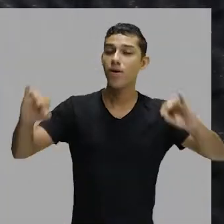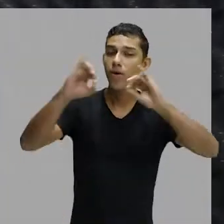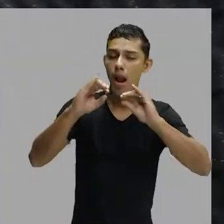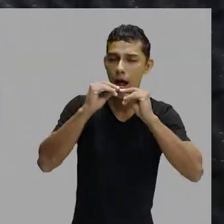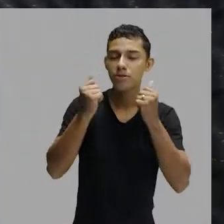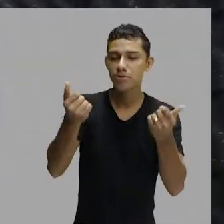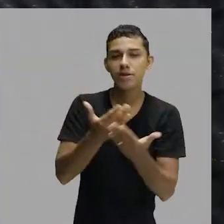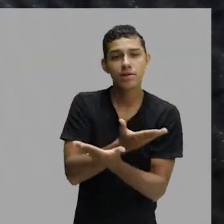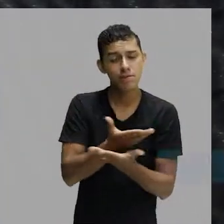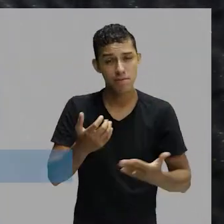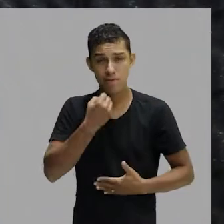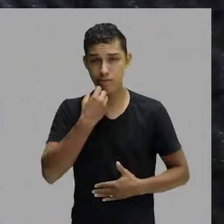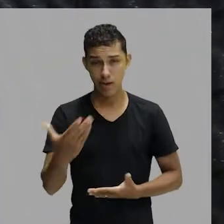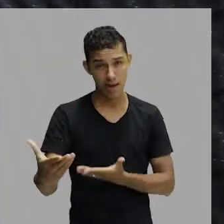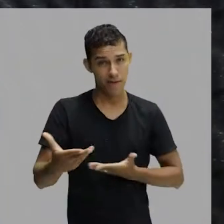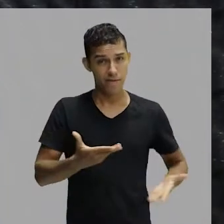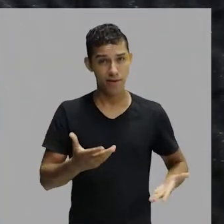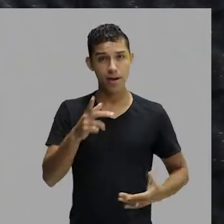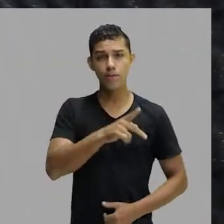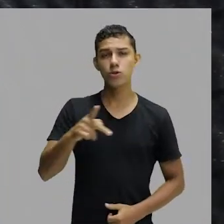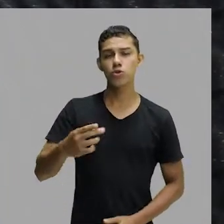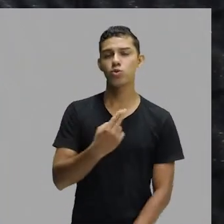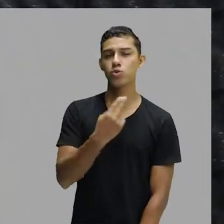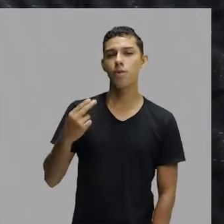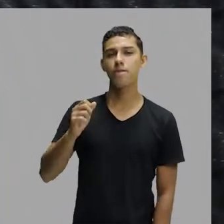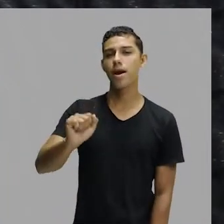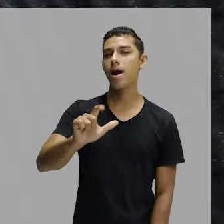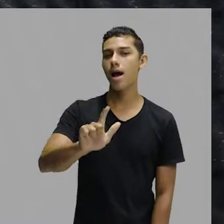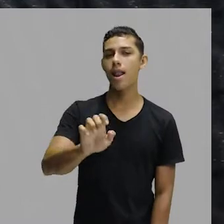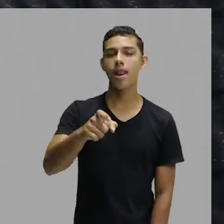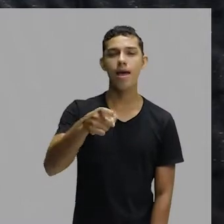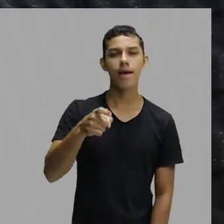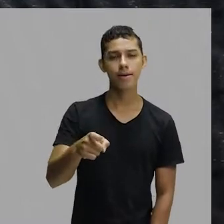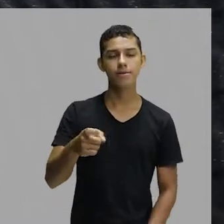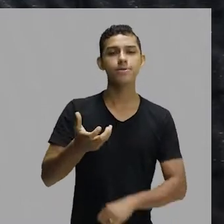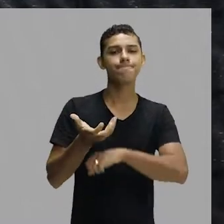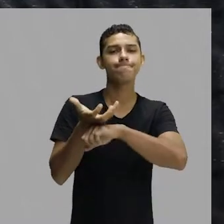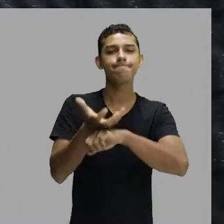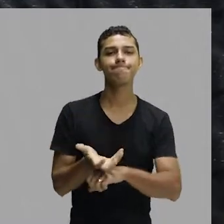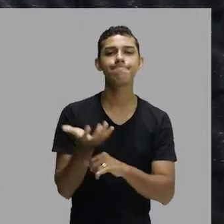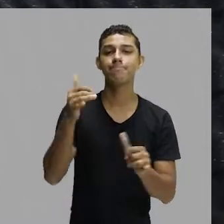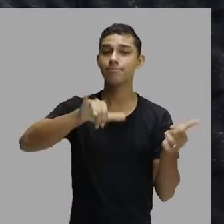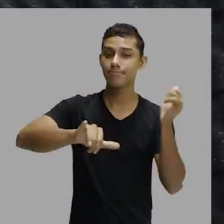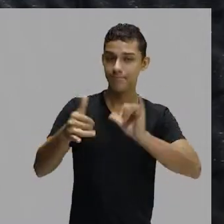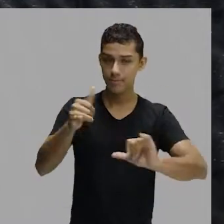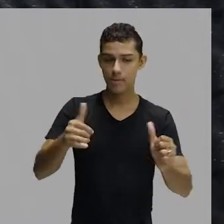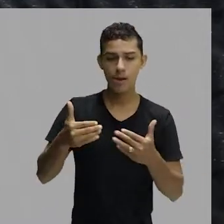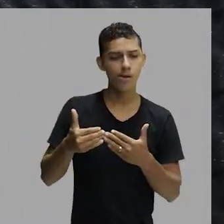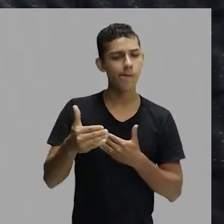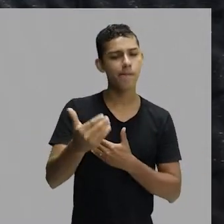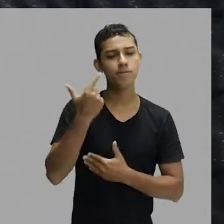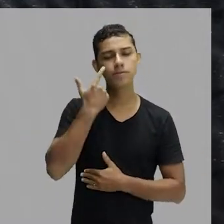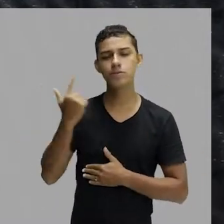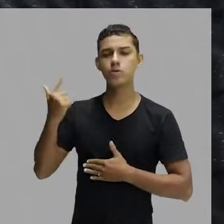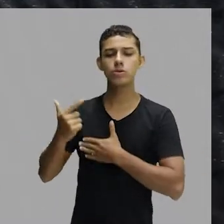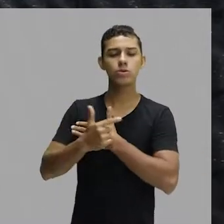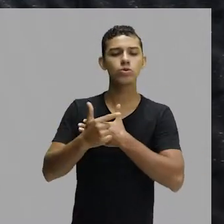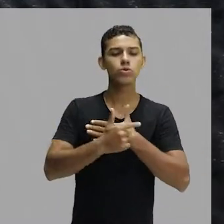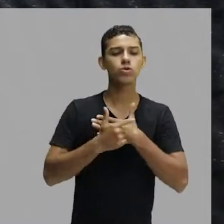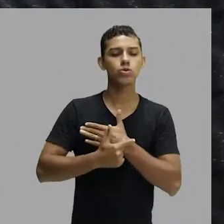Olá, turma, sejam todos bem-vindos. Professor Alex, disciplina Química. E hoje nós vamos continuar falando sobre as